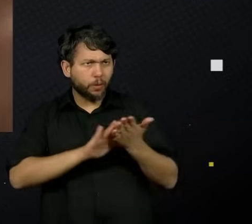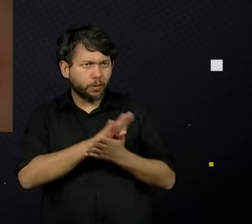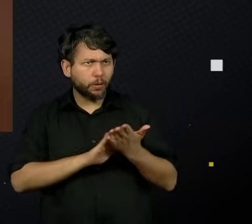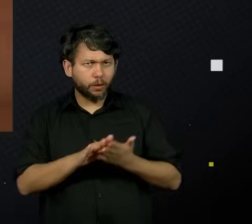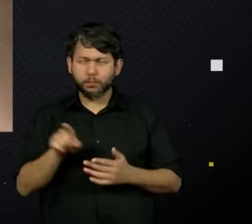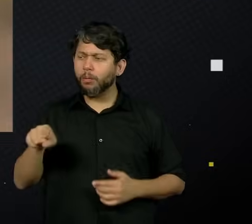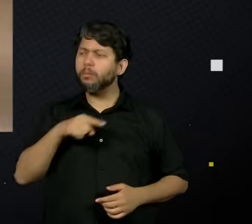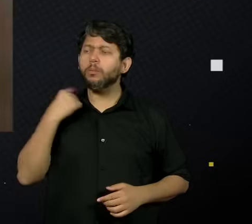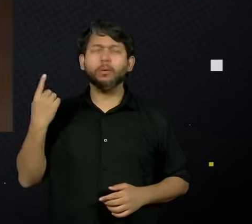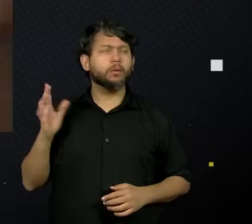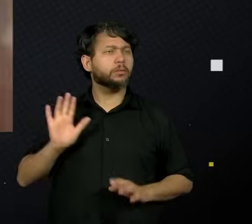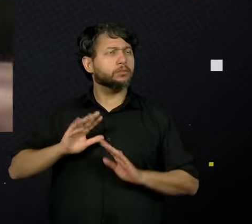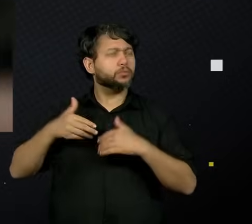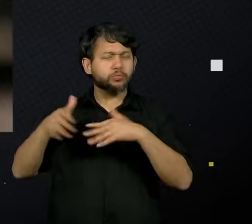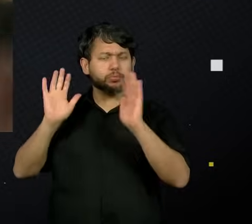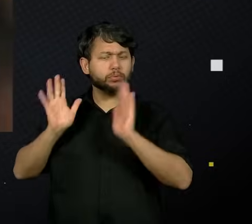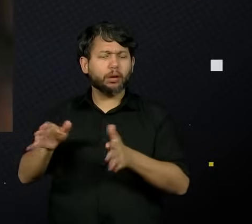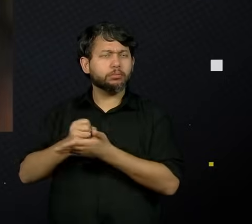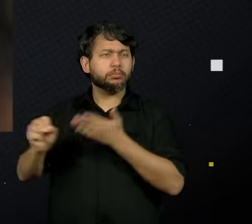que vivo.